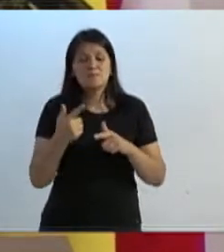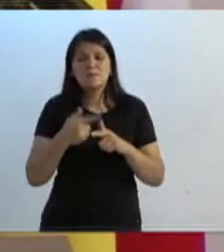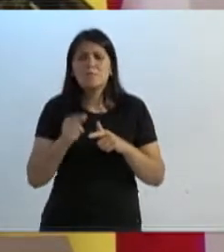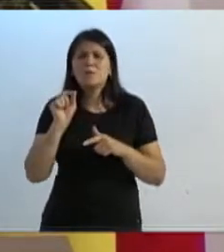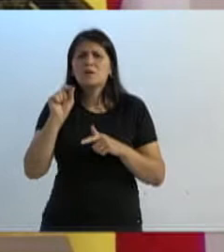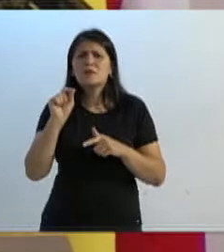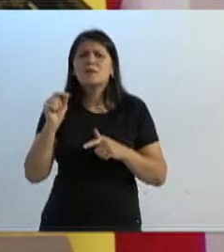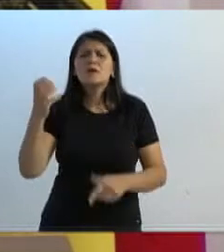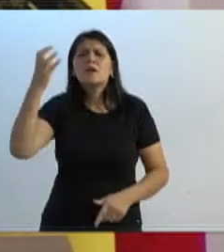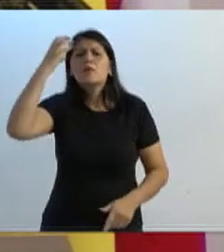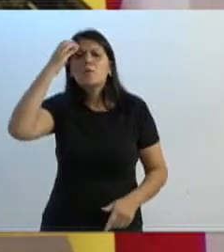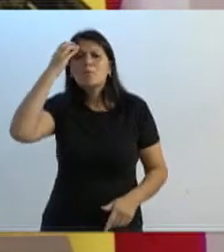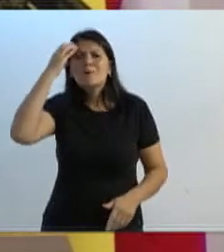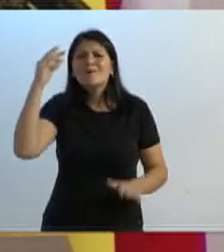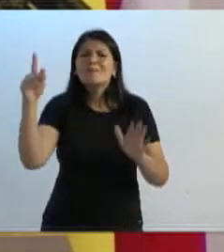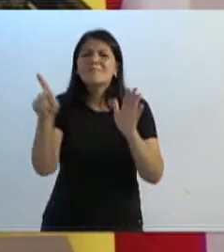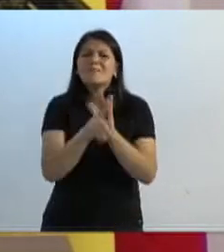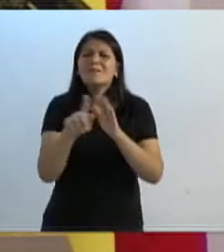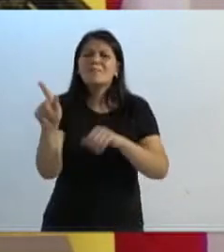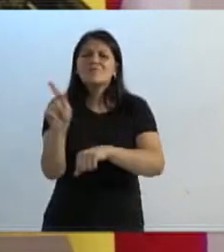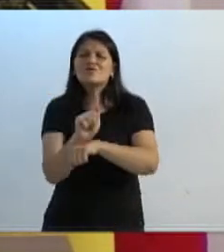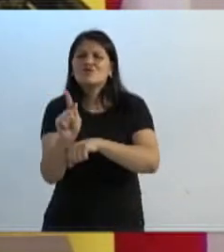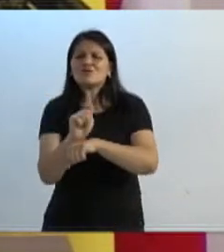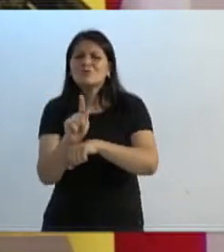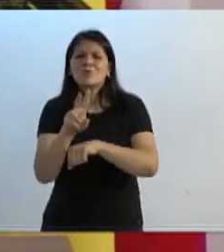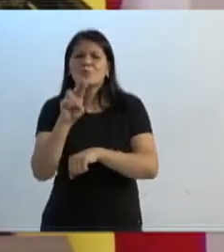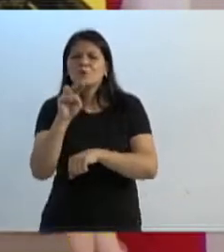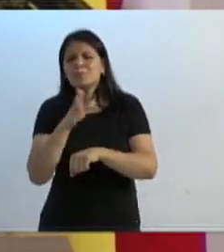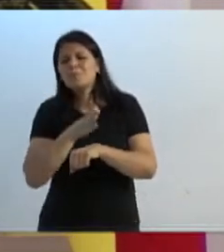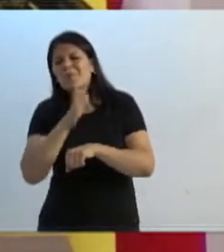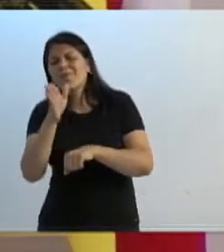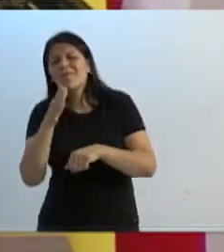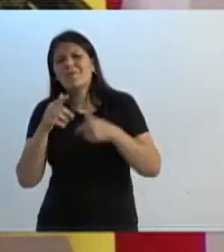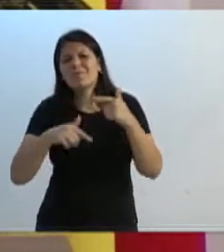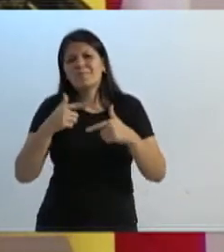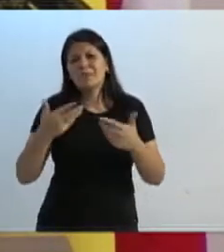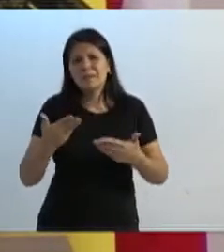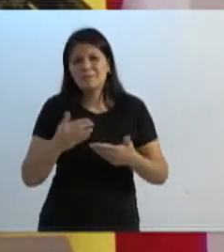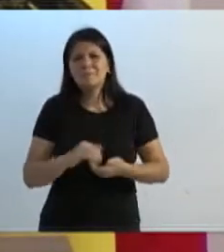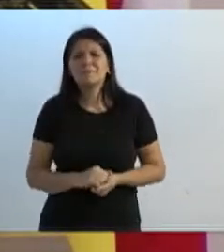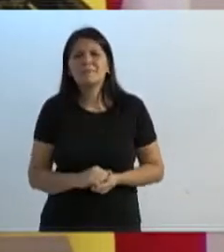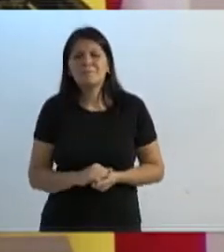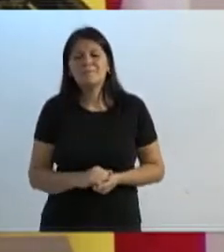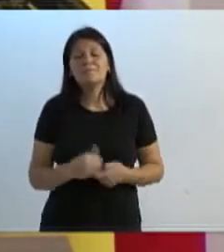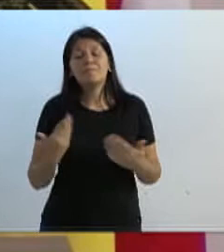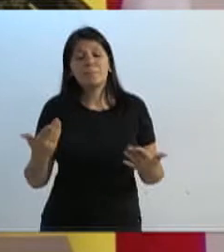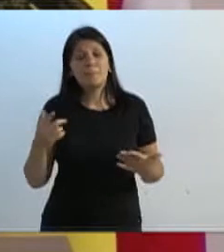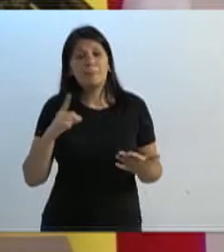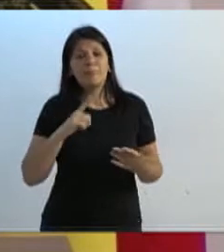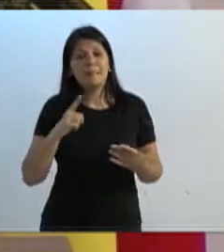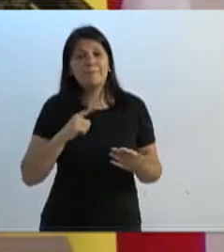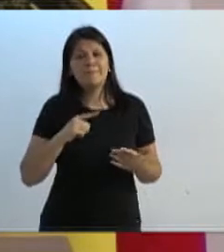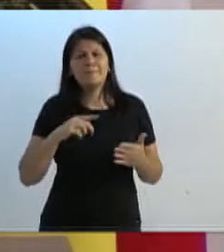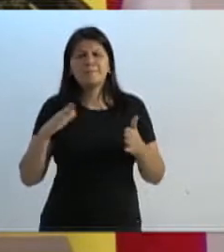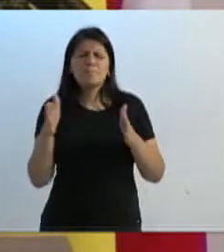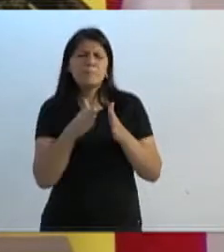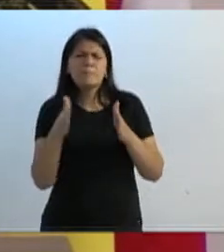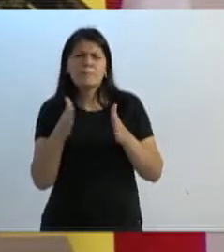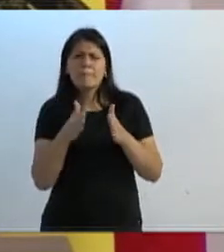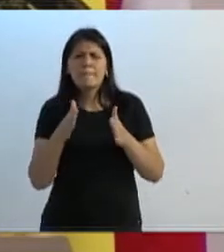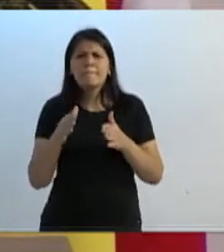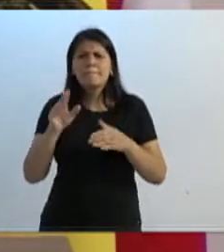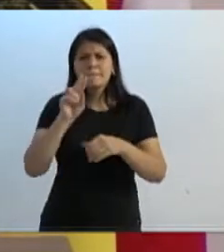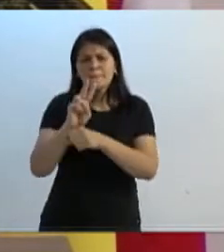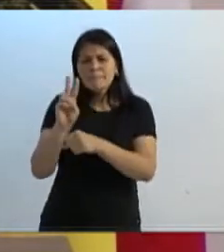que não aparecem. E aí o que acontece? Existia aqui uma previsão colocada às protetoras dessa cidade, às